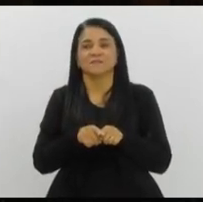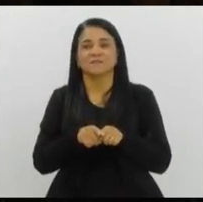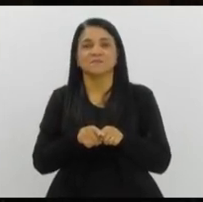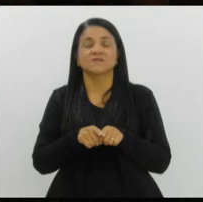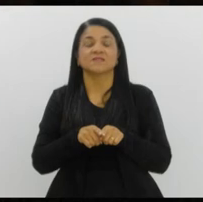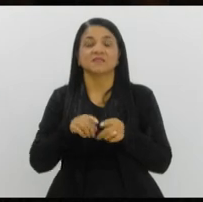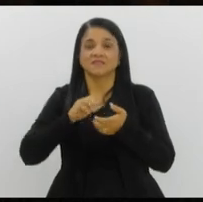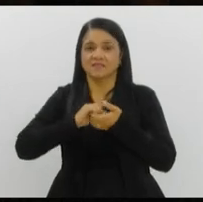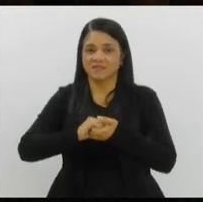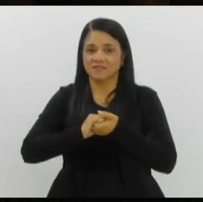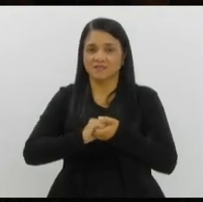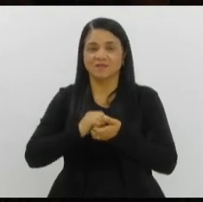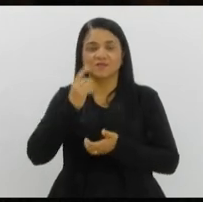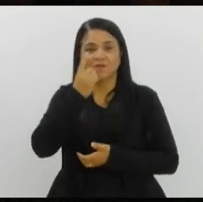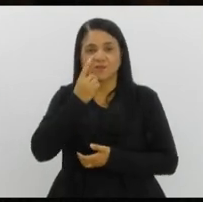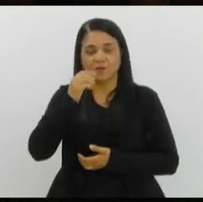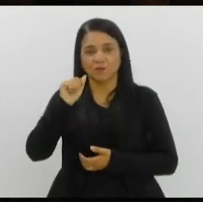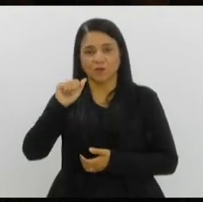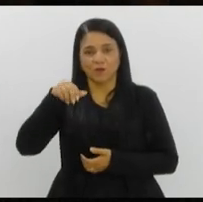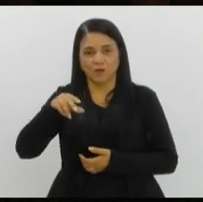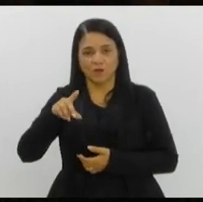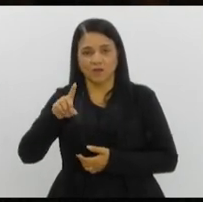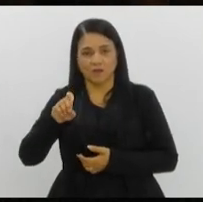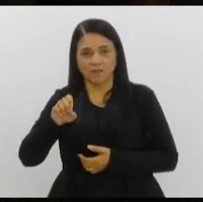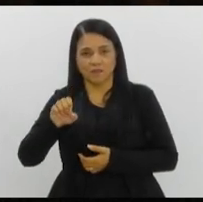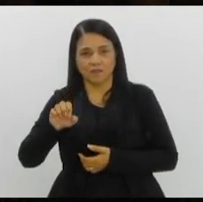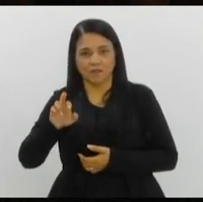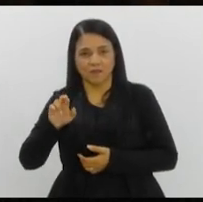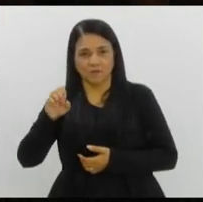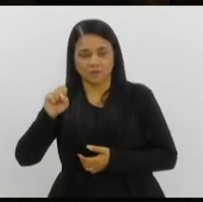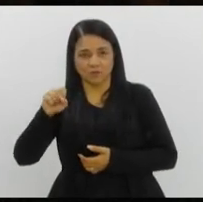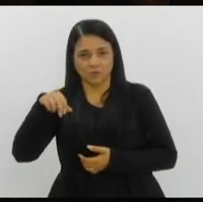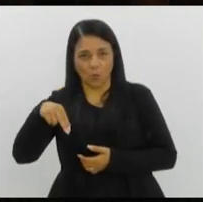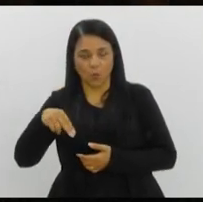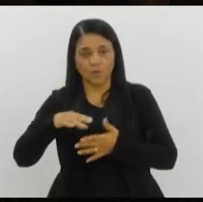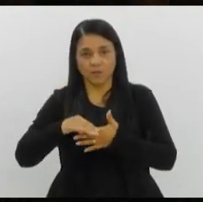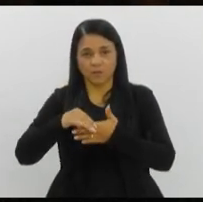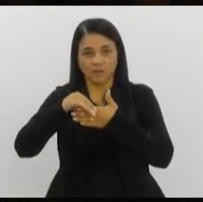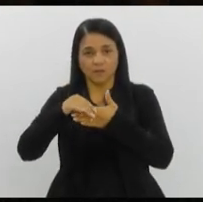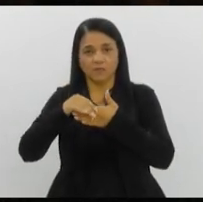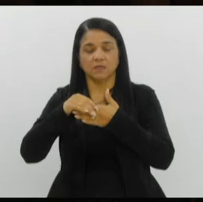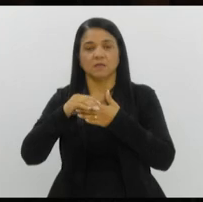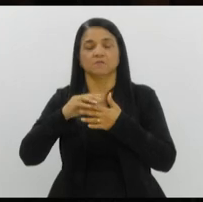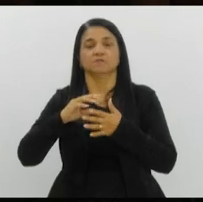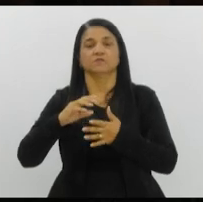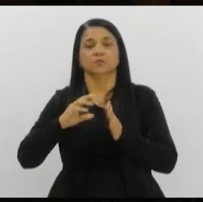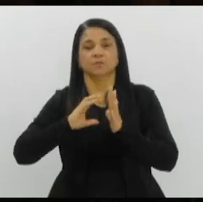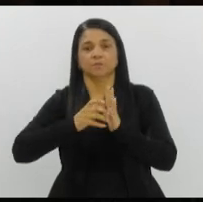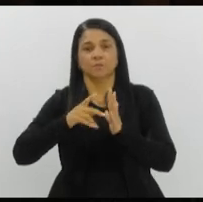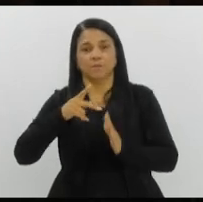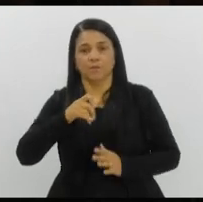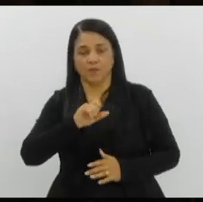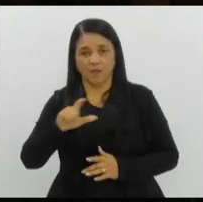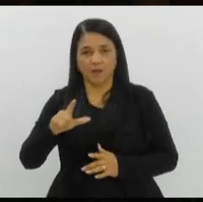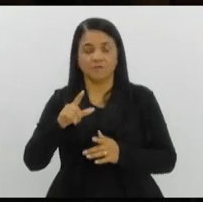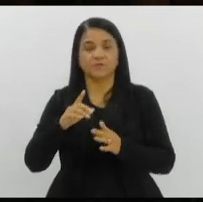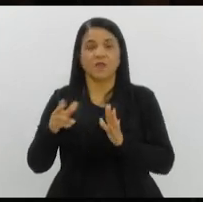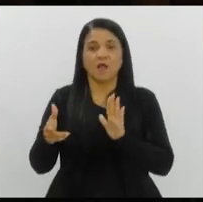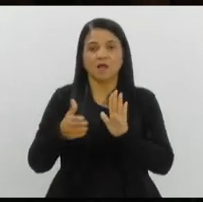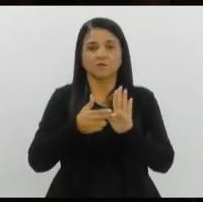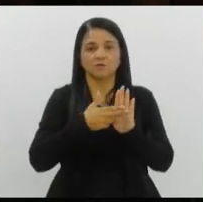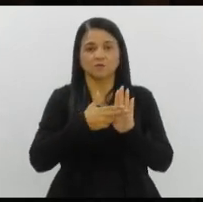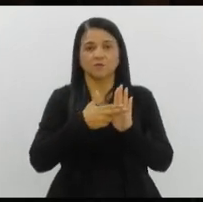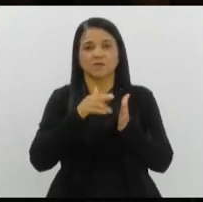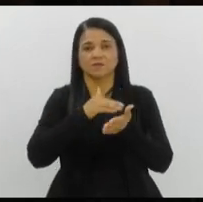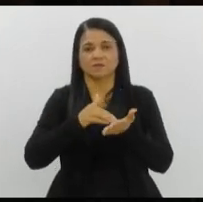Anderson Moraes, que até então líder do PL, assume a Secretaria de Ciência e Tecnologia.